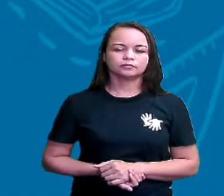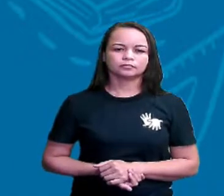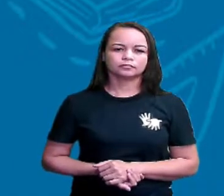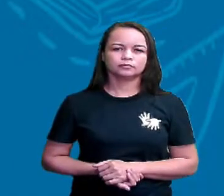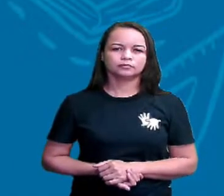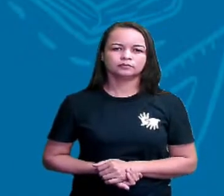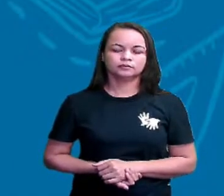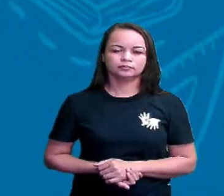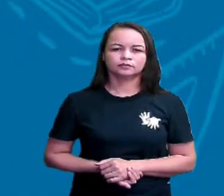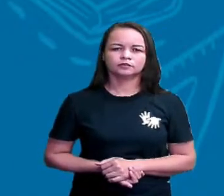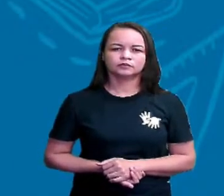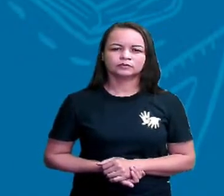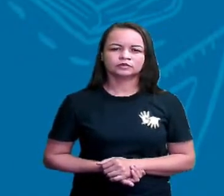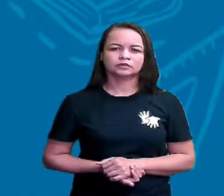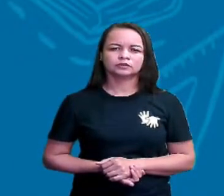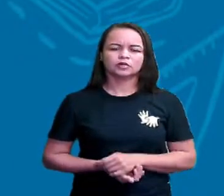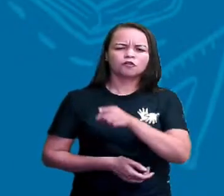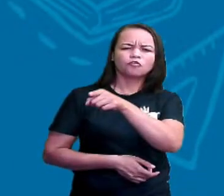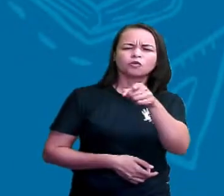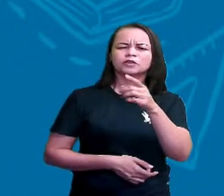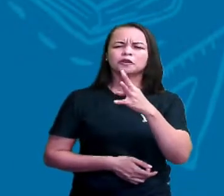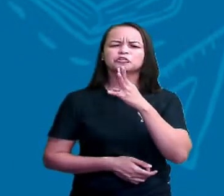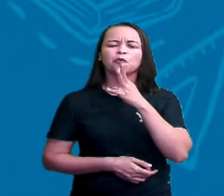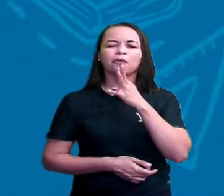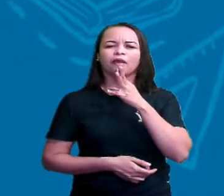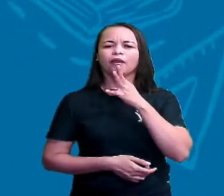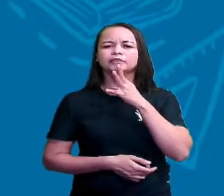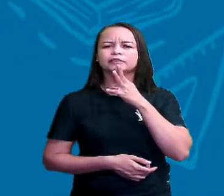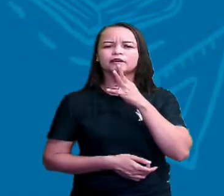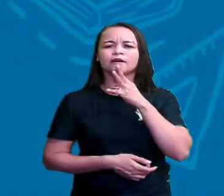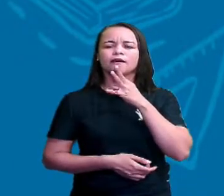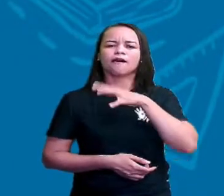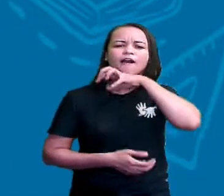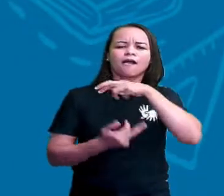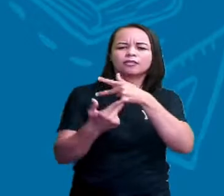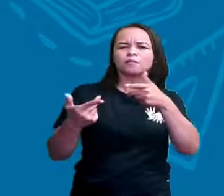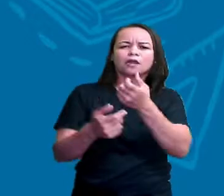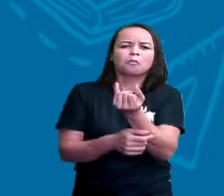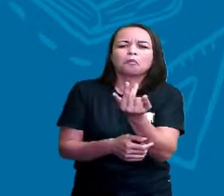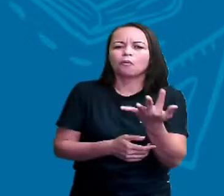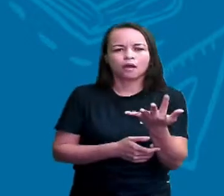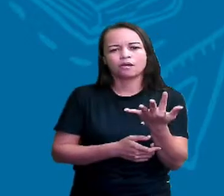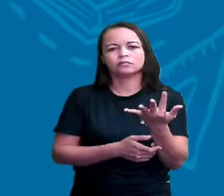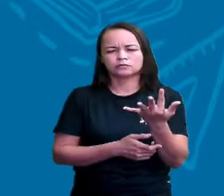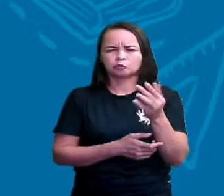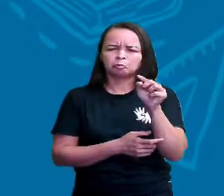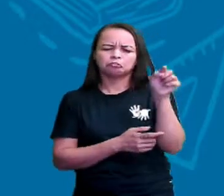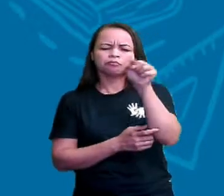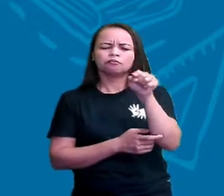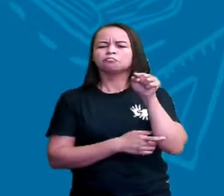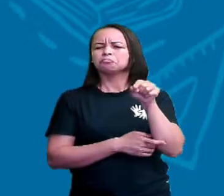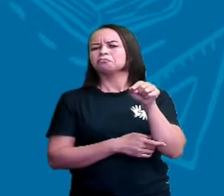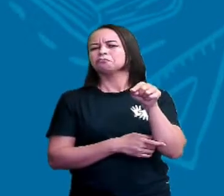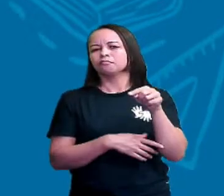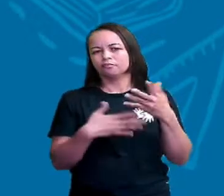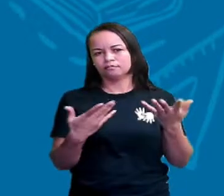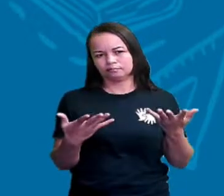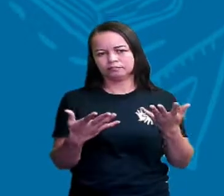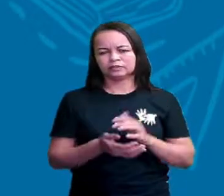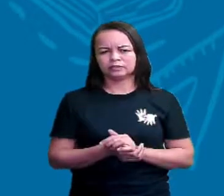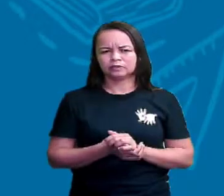Quantos animais vocês conhecem? Eles são parecidos? Será que podemos juntar por